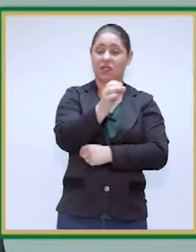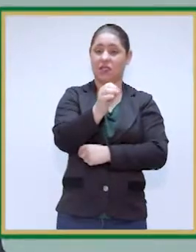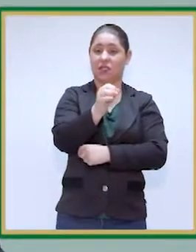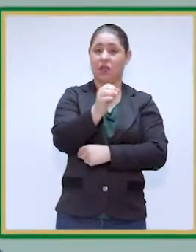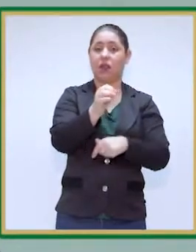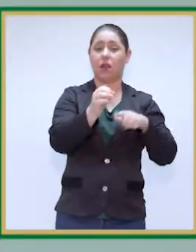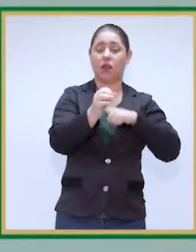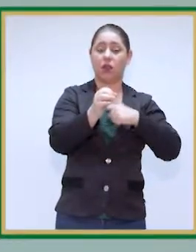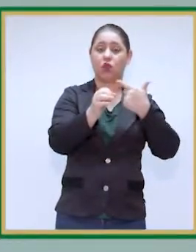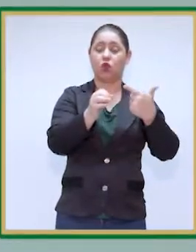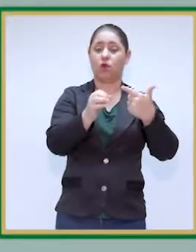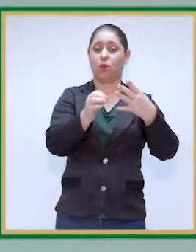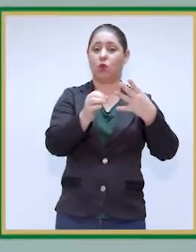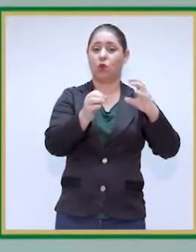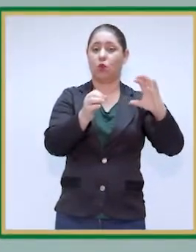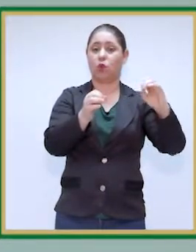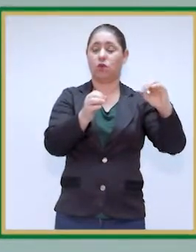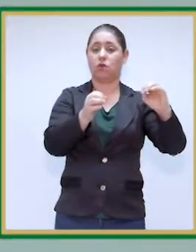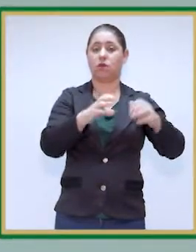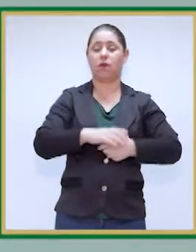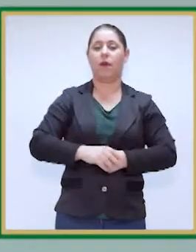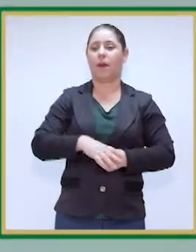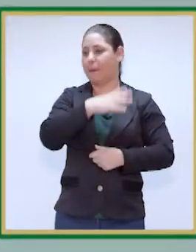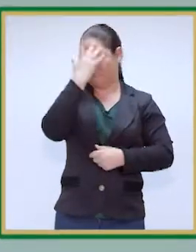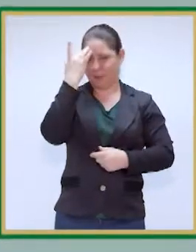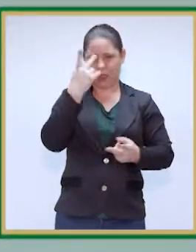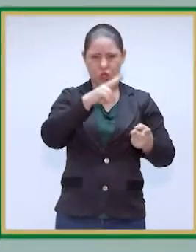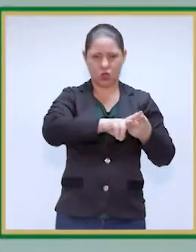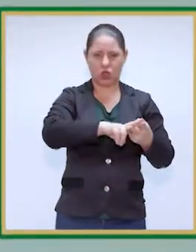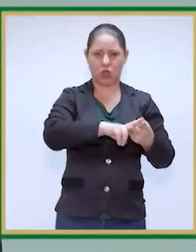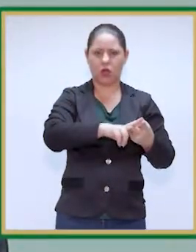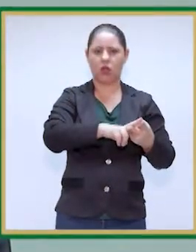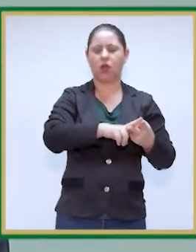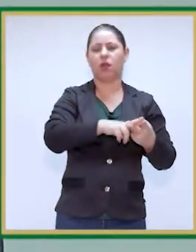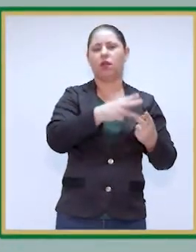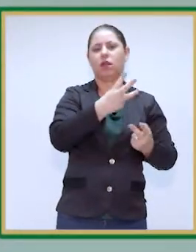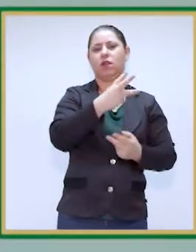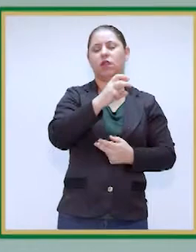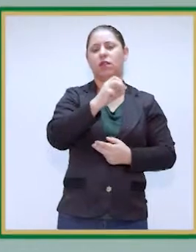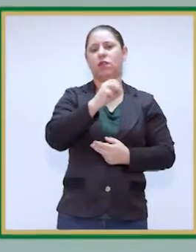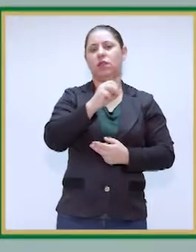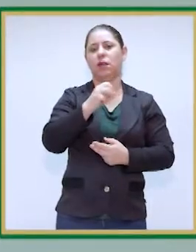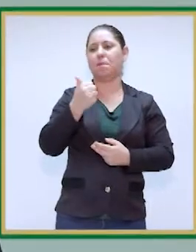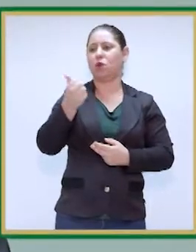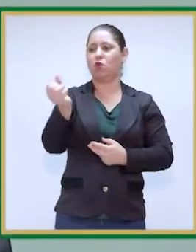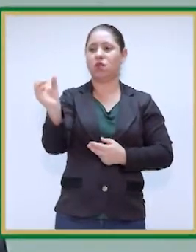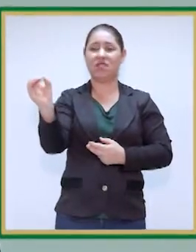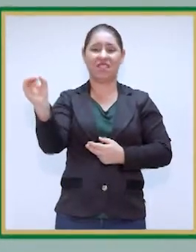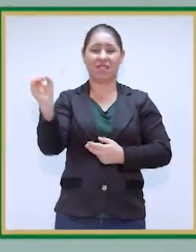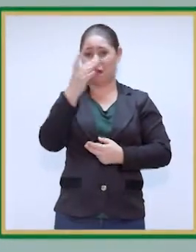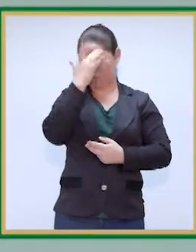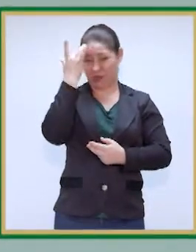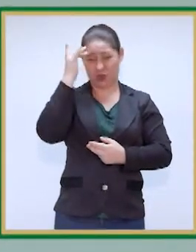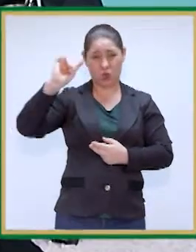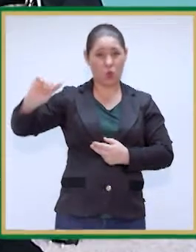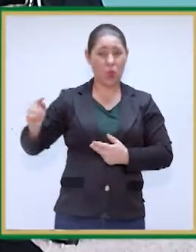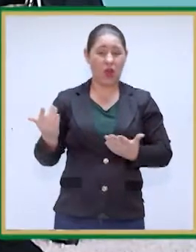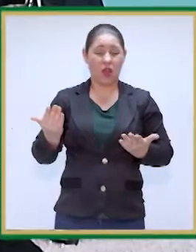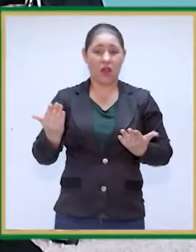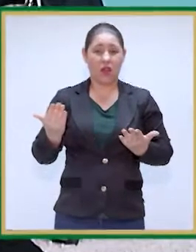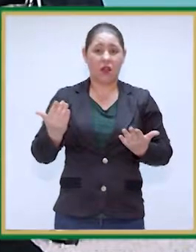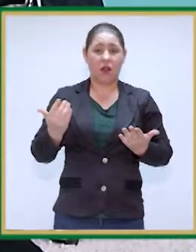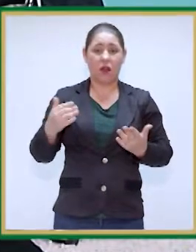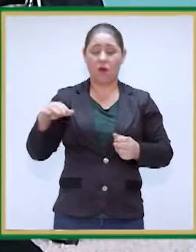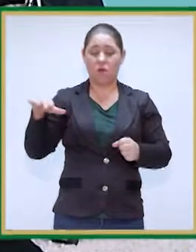tem 2.400. Um presídio que deveria ter 300 e pouco, tem 1.600. Esse acúmulo de gente